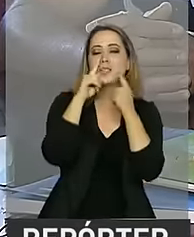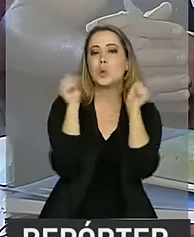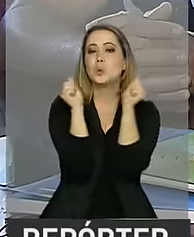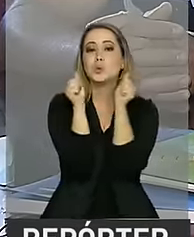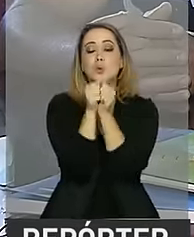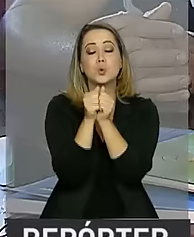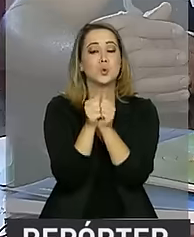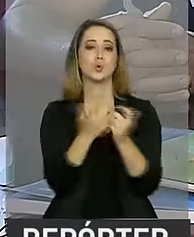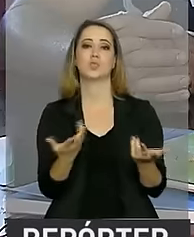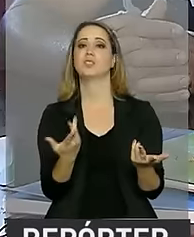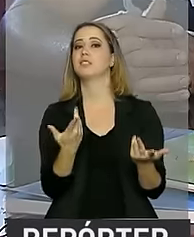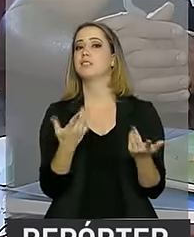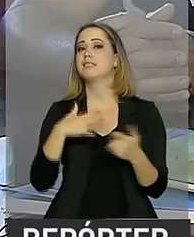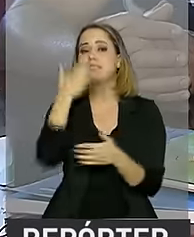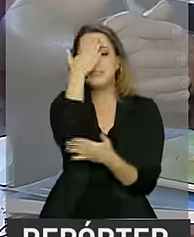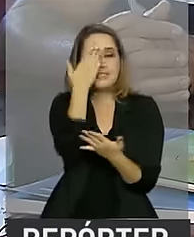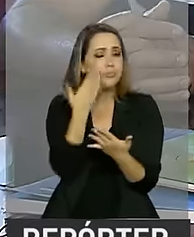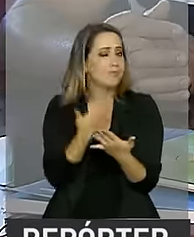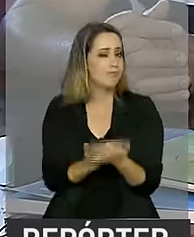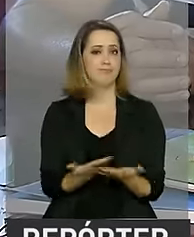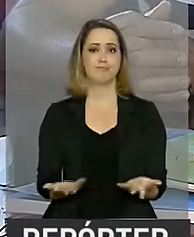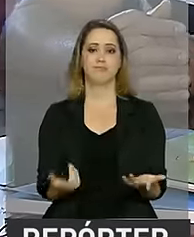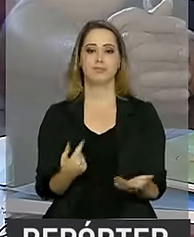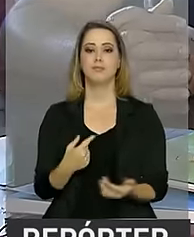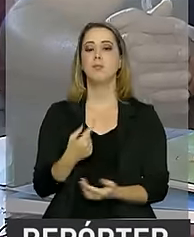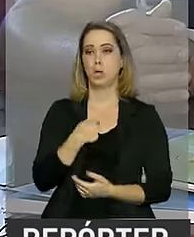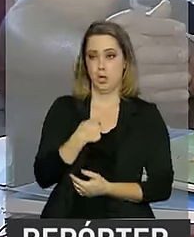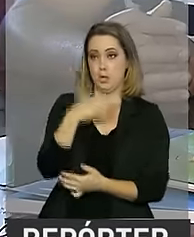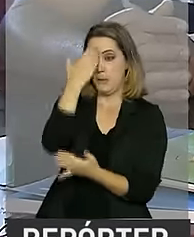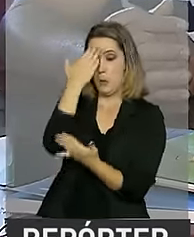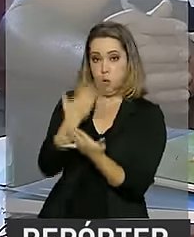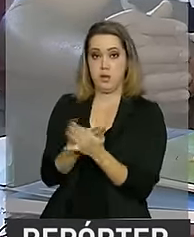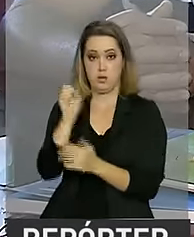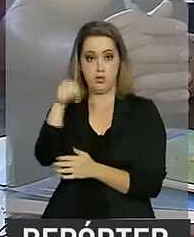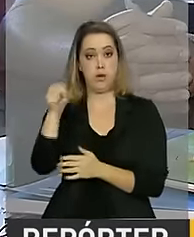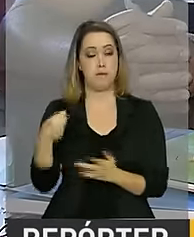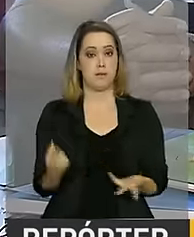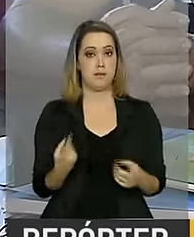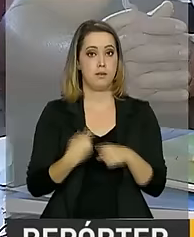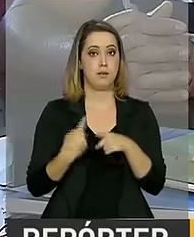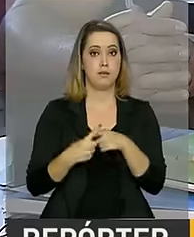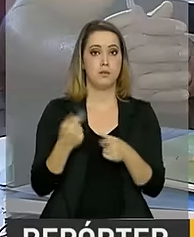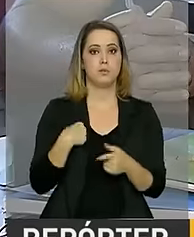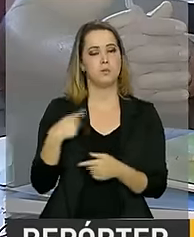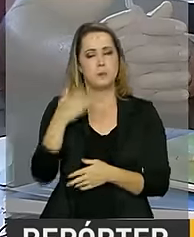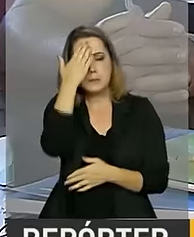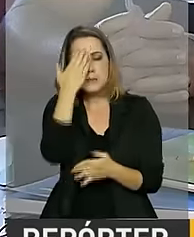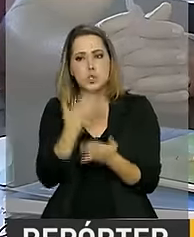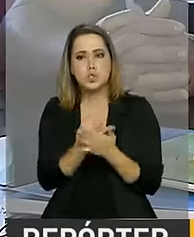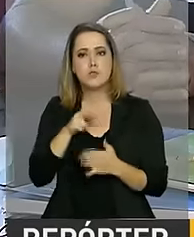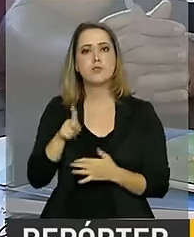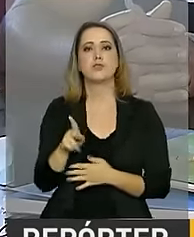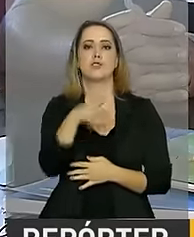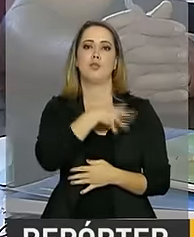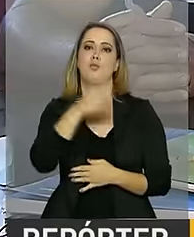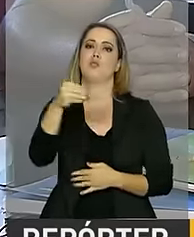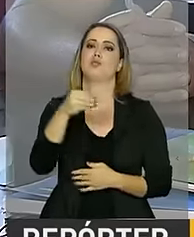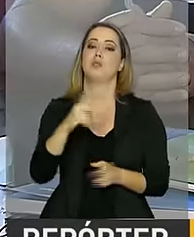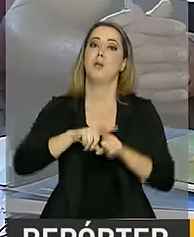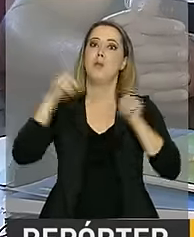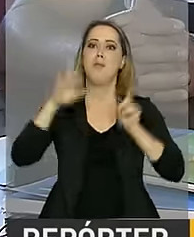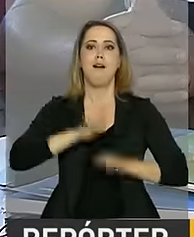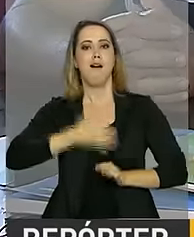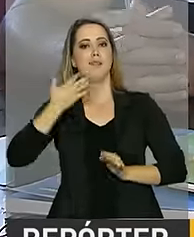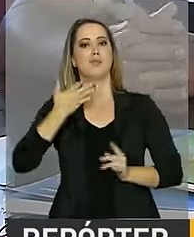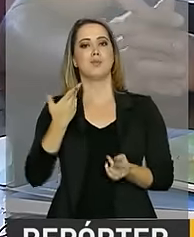Gabriela a gente não tá acreditando eu acreditava sim é porque a gente acredita sempre né no filho mas foi uma